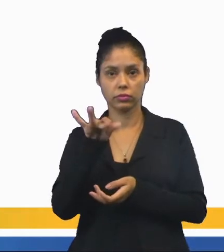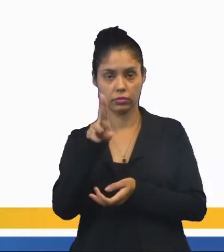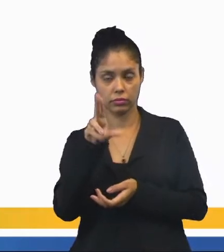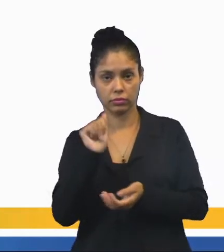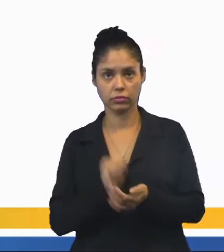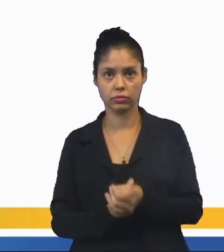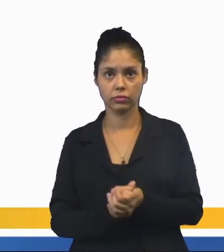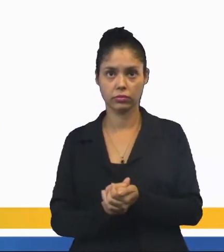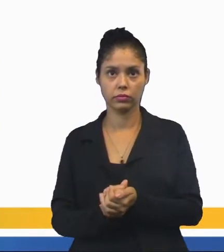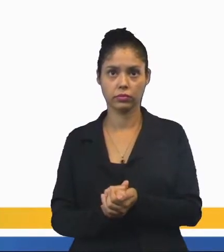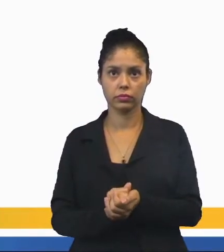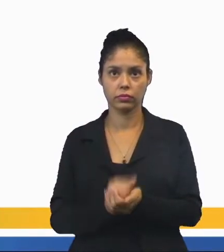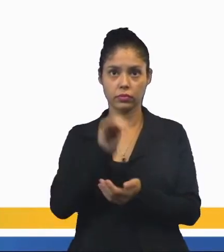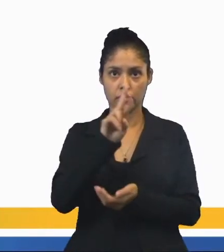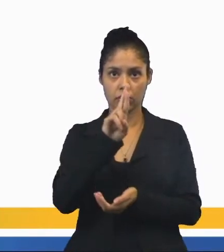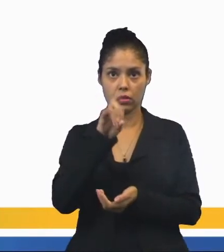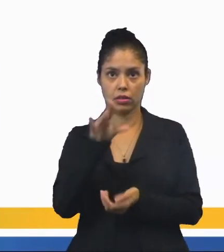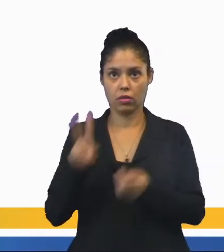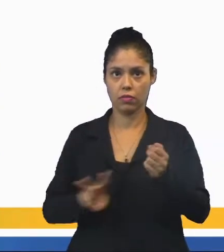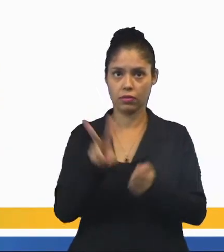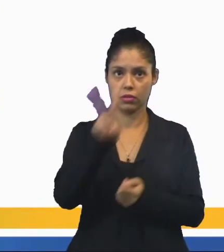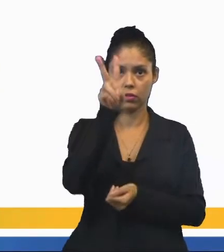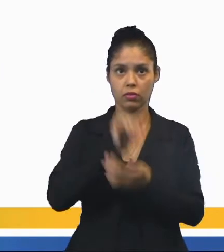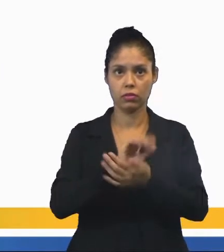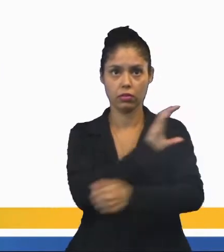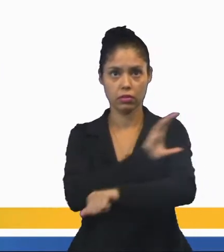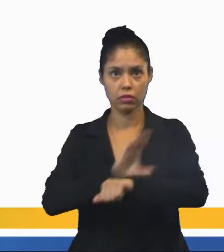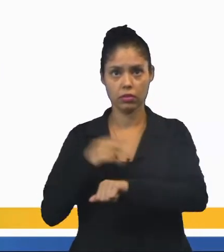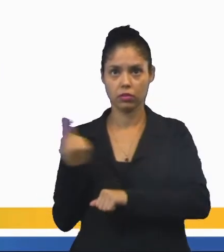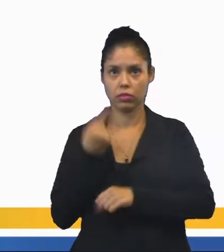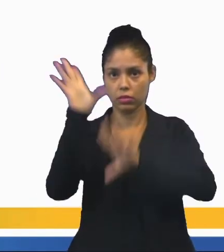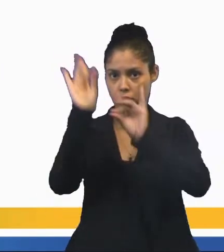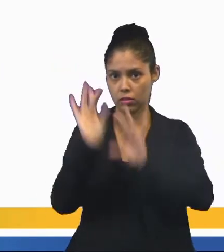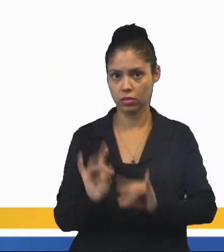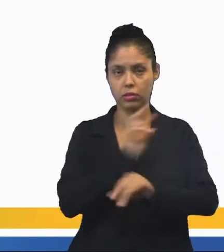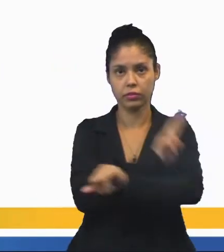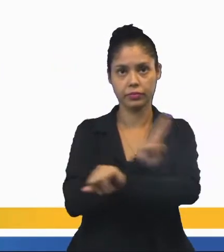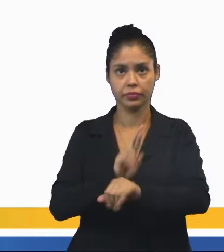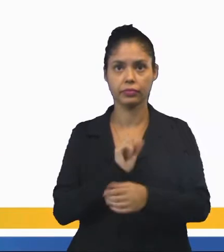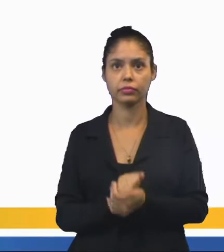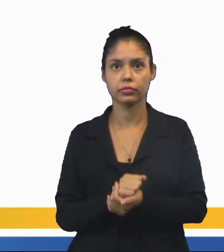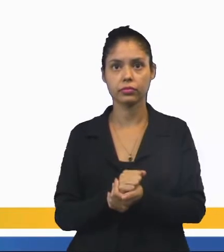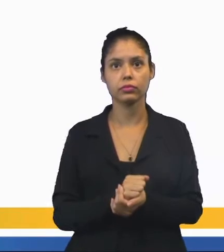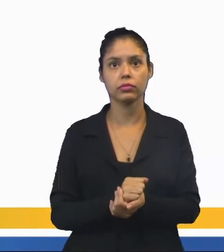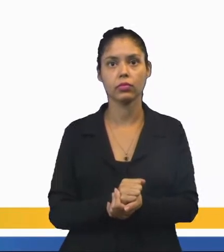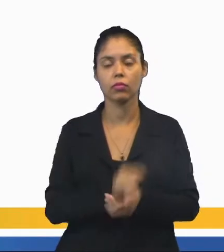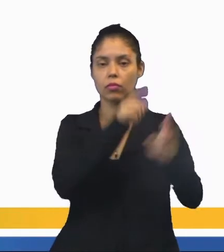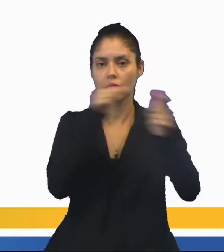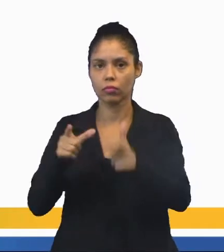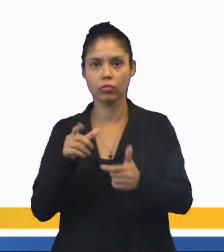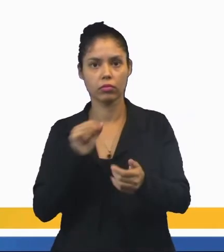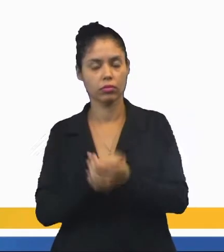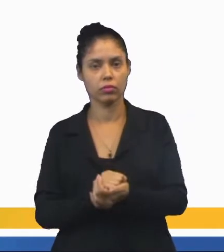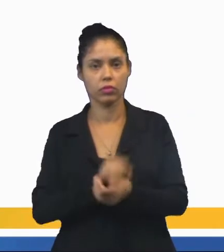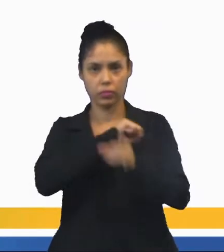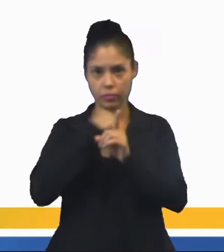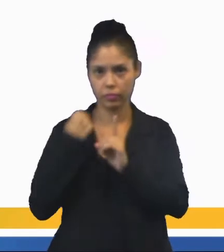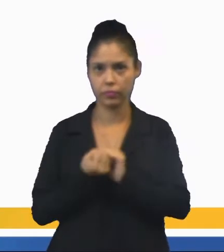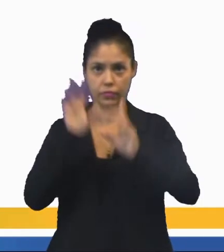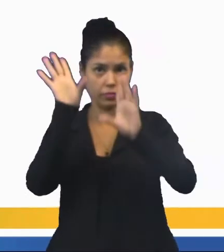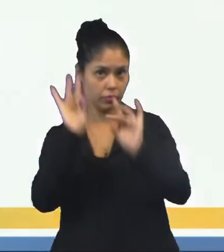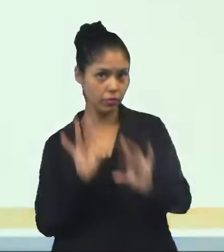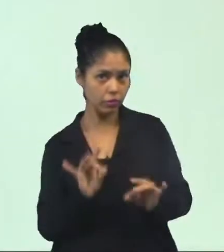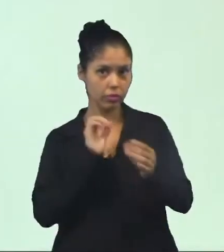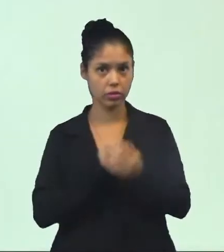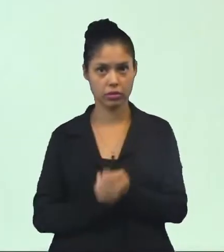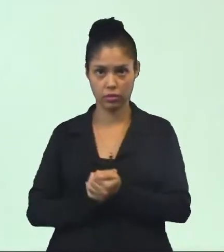da integralização e valorização da cultura individual de cada religião no espaço social. Cada religião